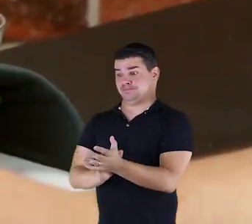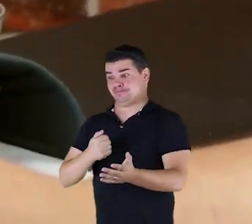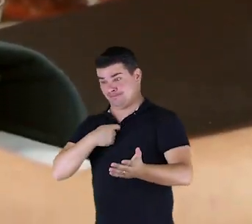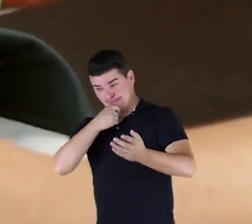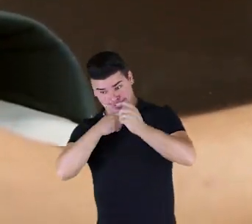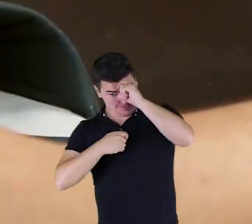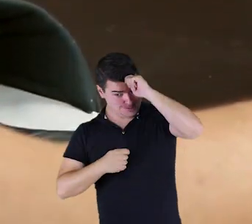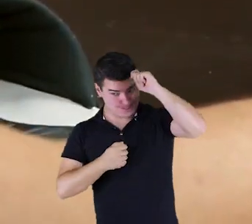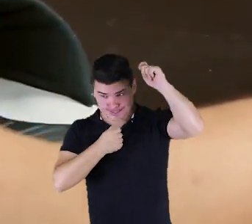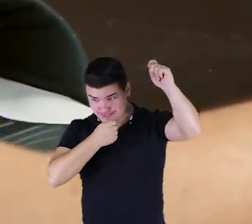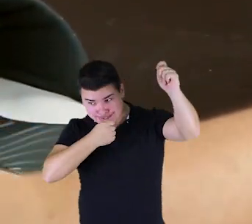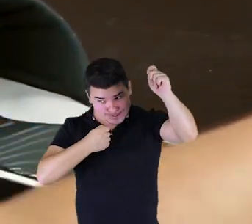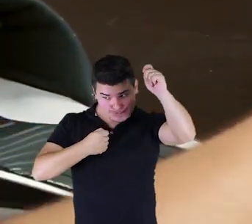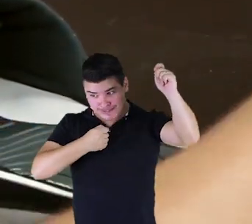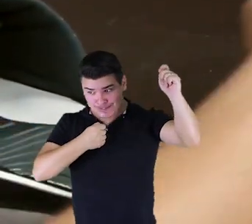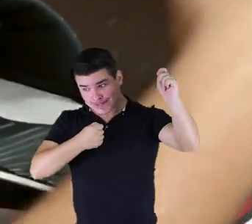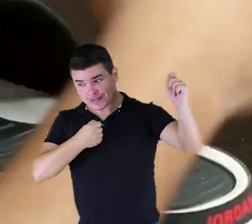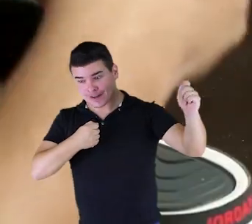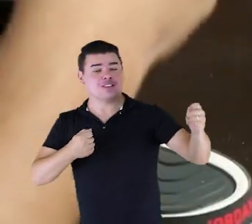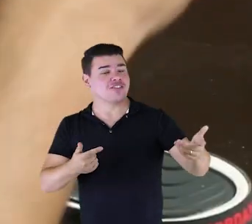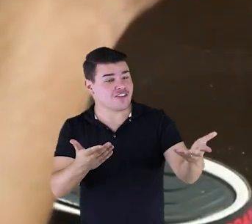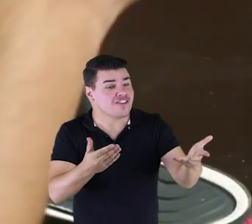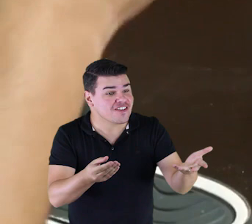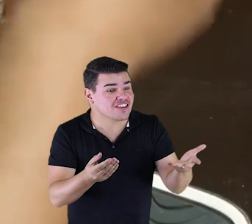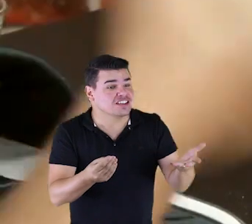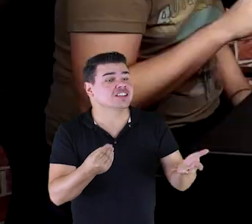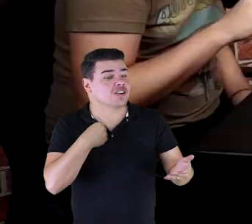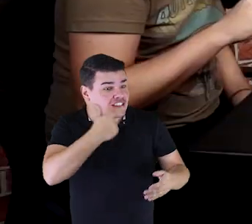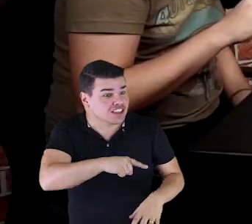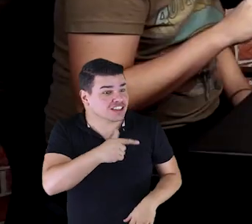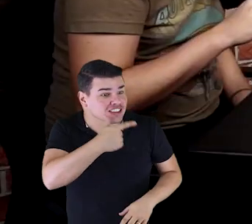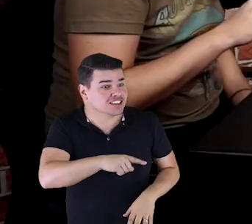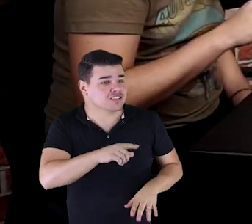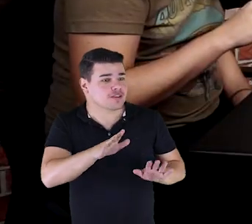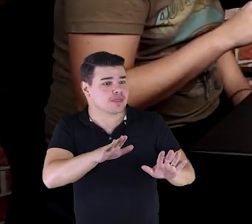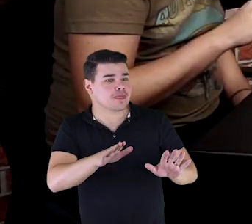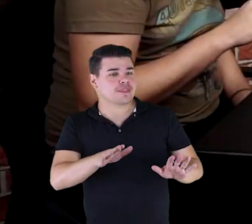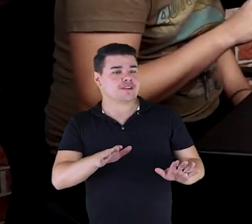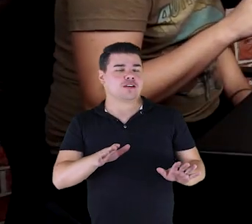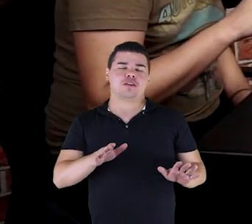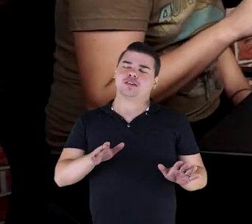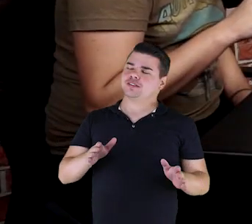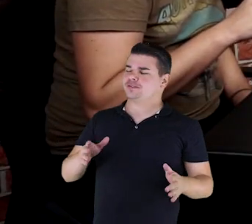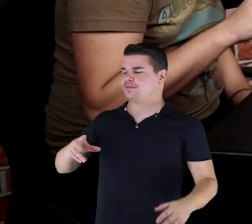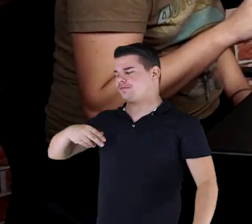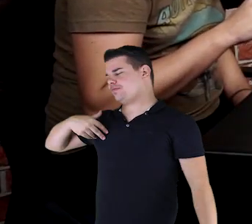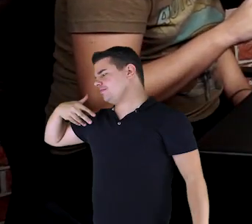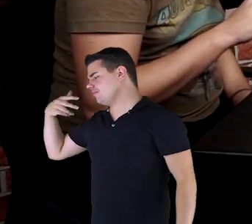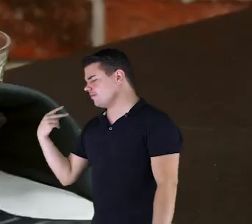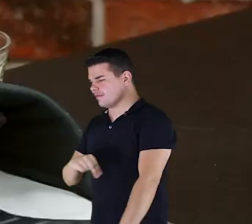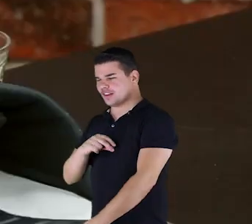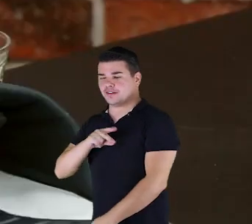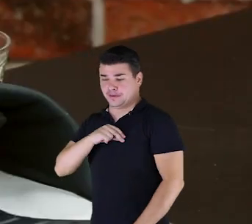Cid retira outro da base. Tirou. Cauê puxa um da base